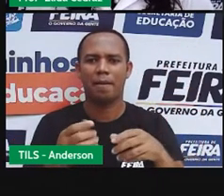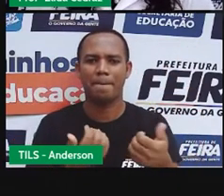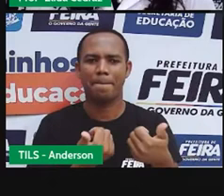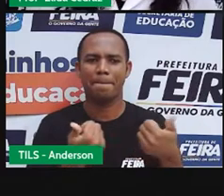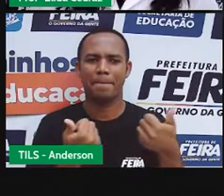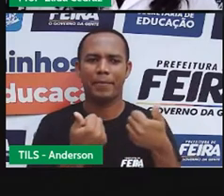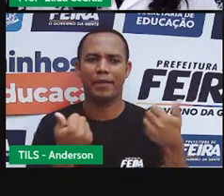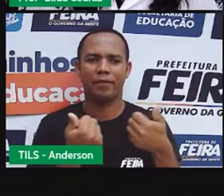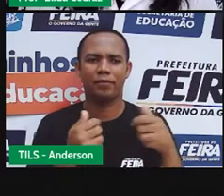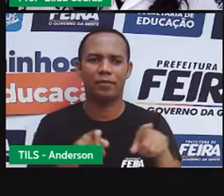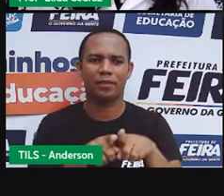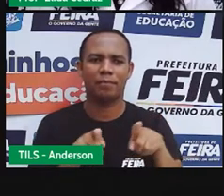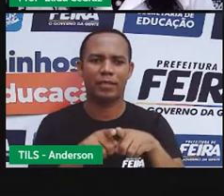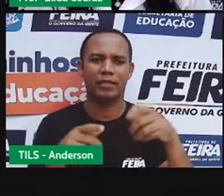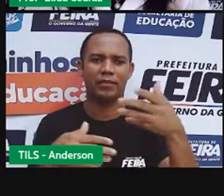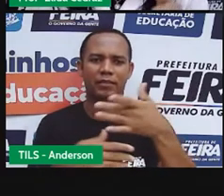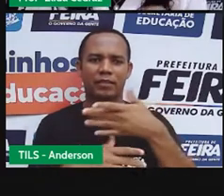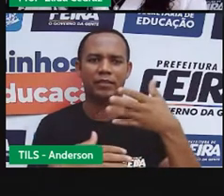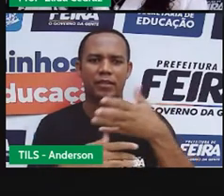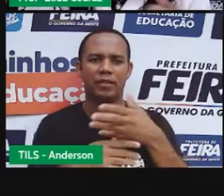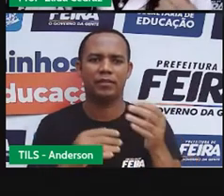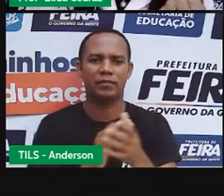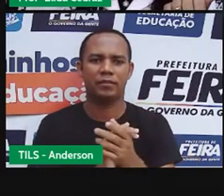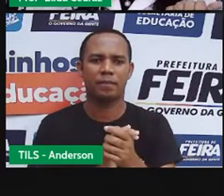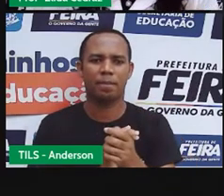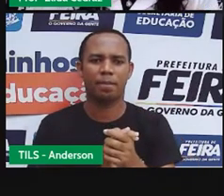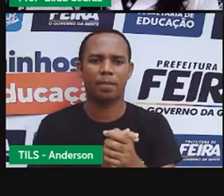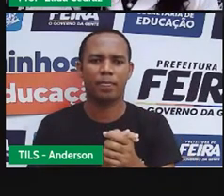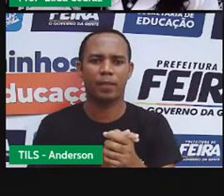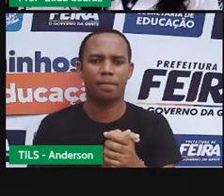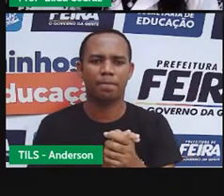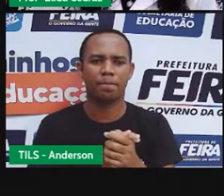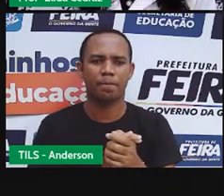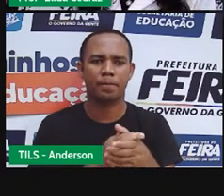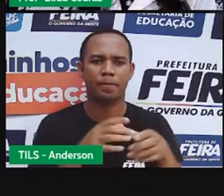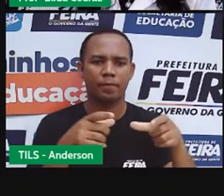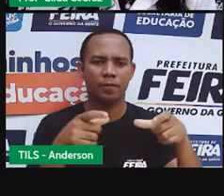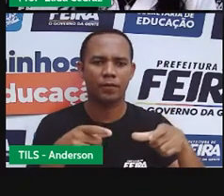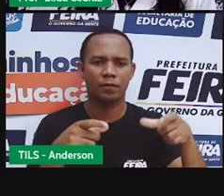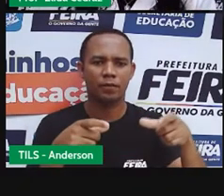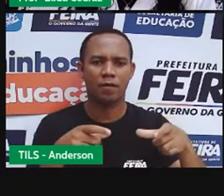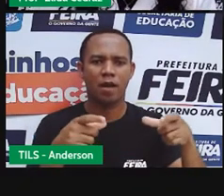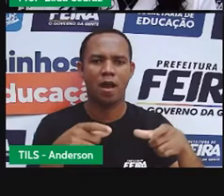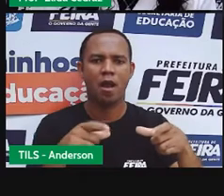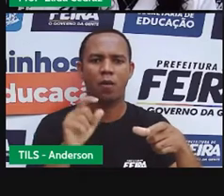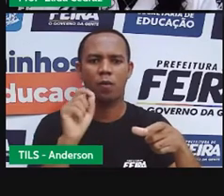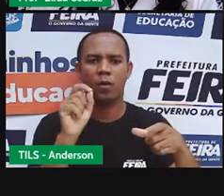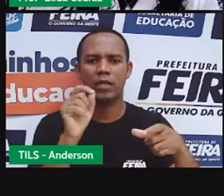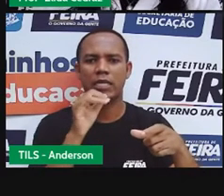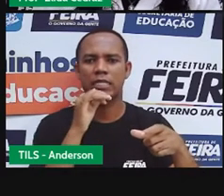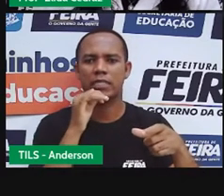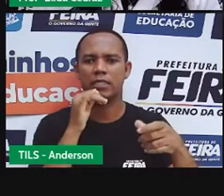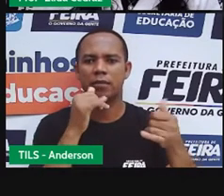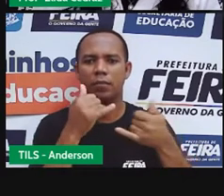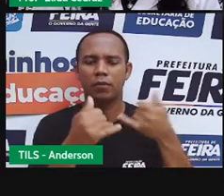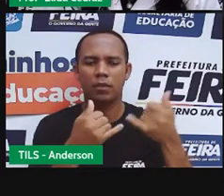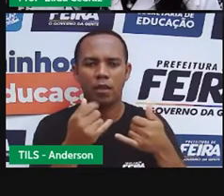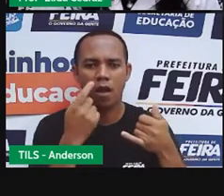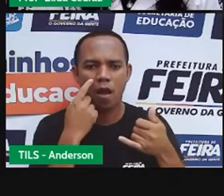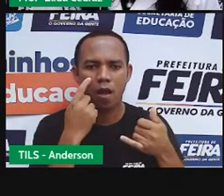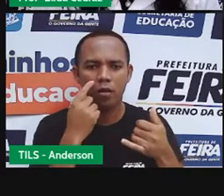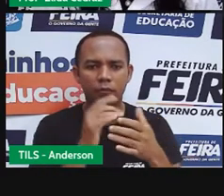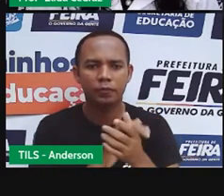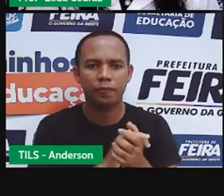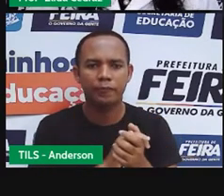mais próximos da cidade, como aquela reserva indígena Tapene, que nós vimos na última